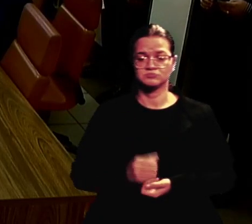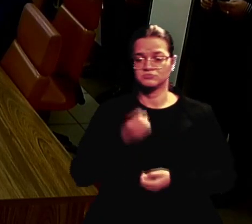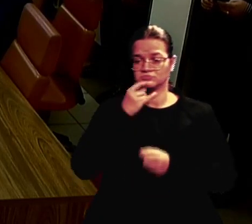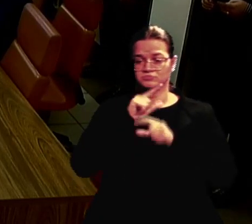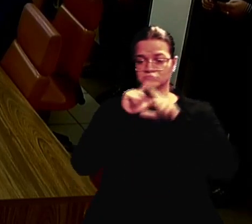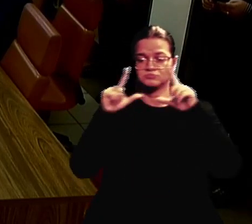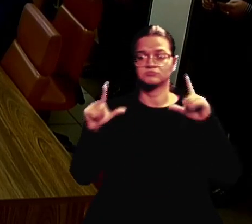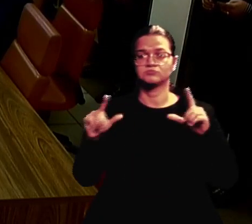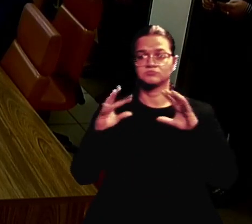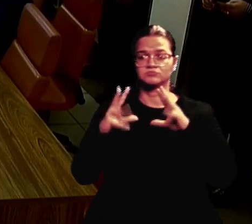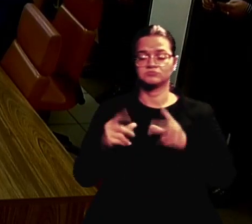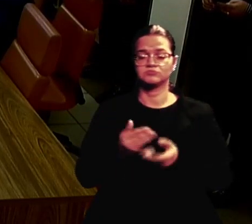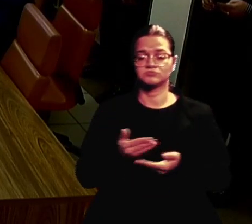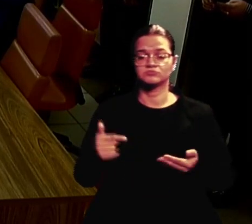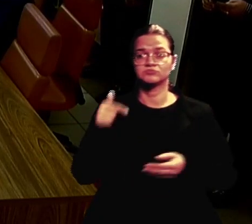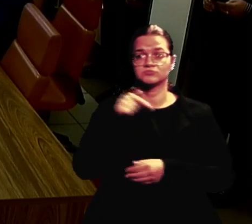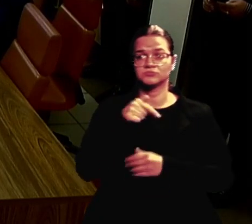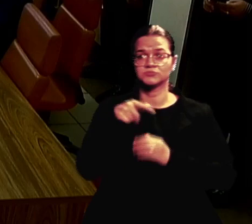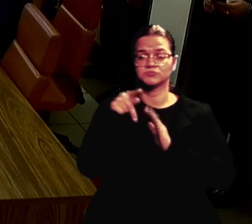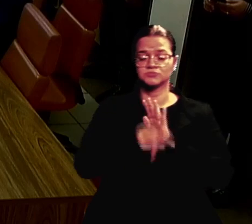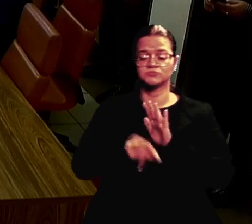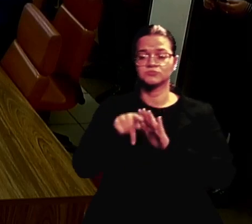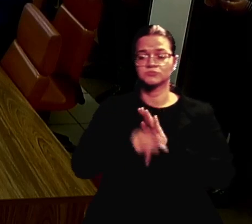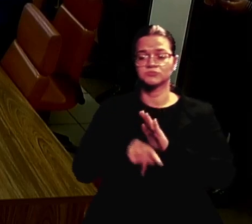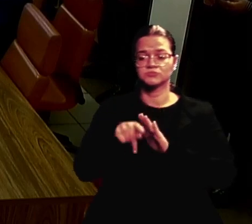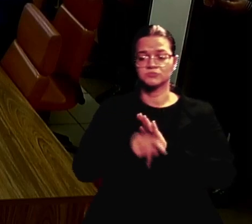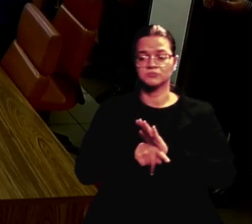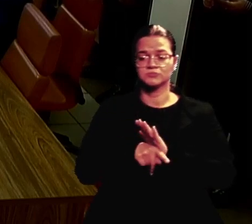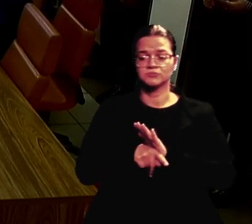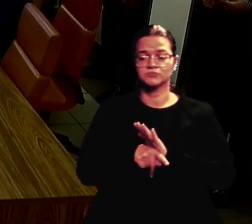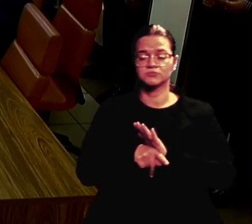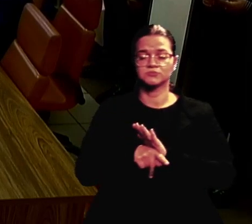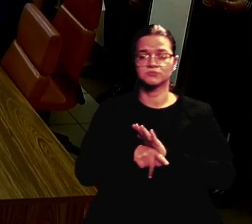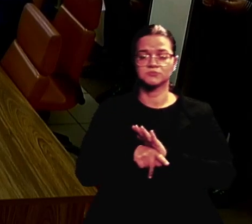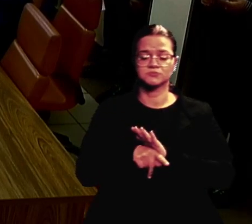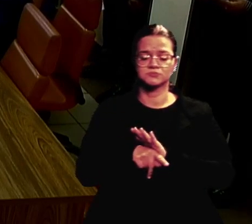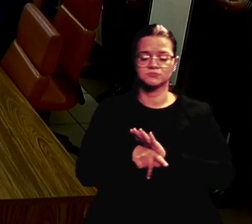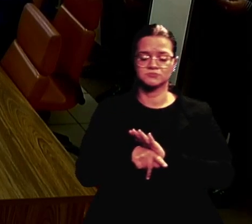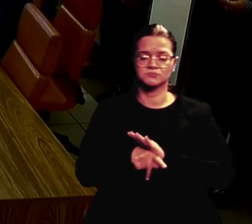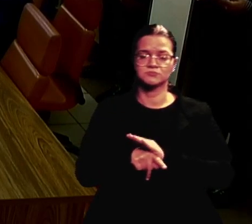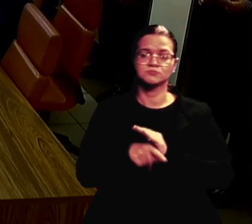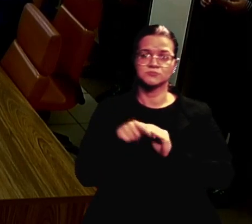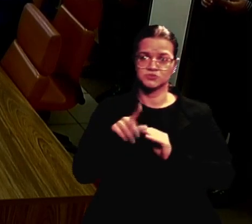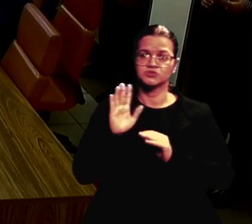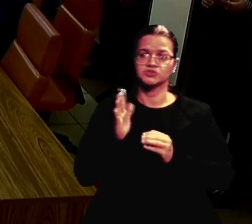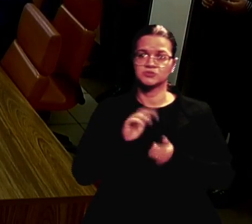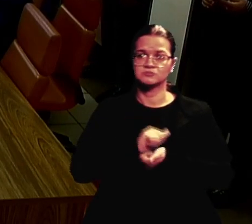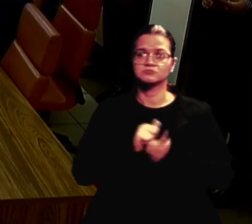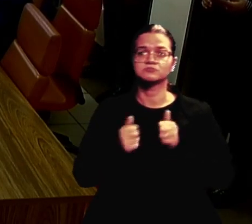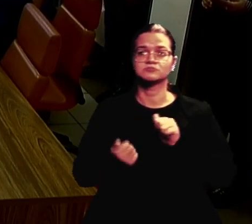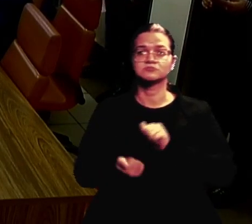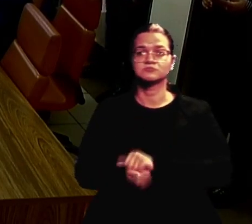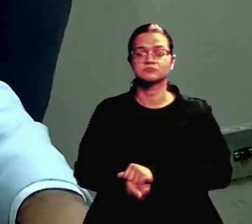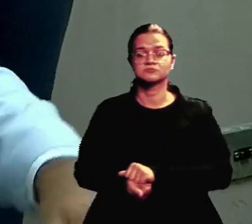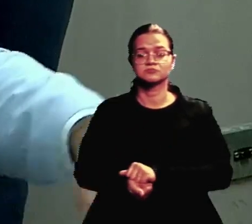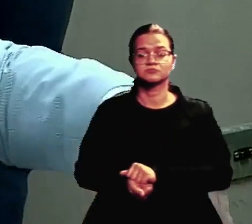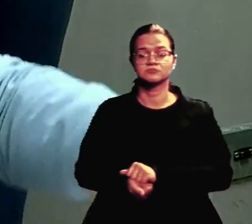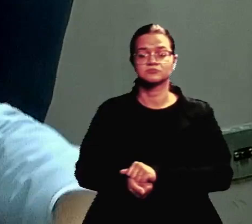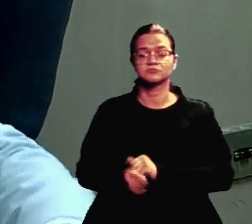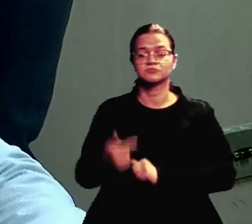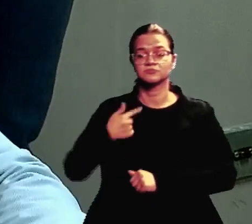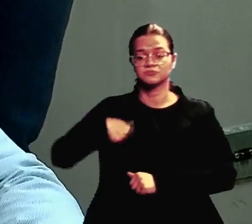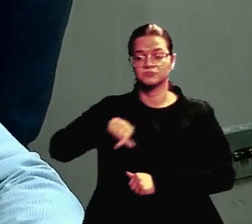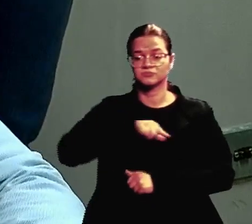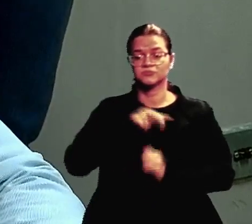Bom dia a todos. O projeto, ele foi adequado e o